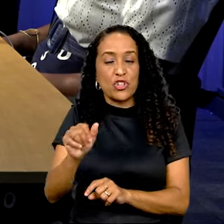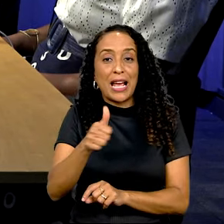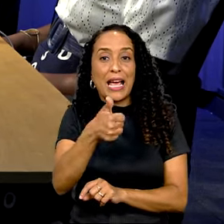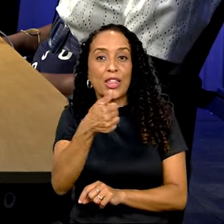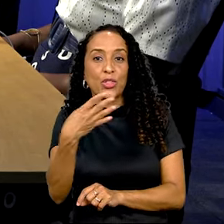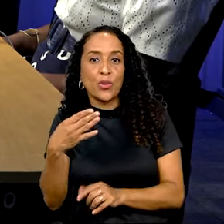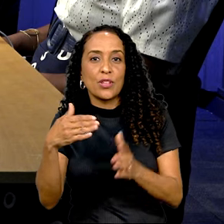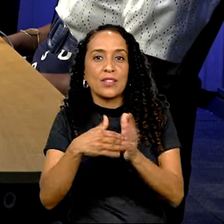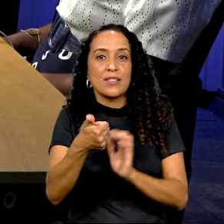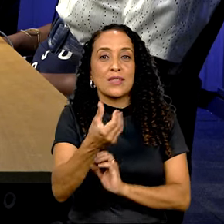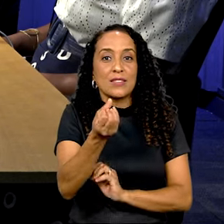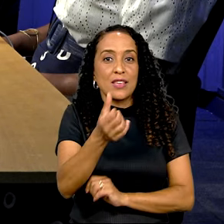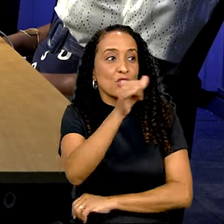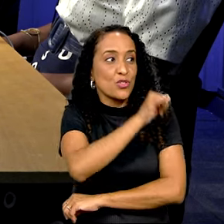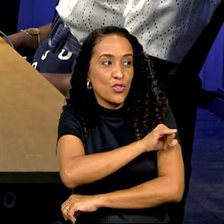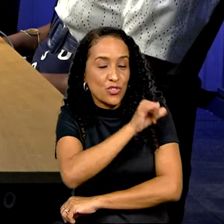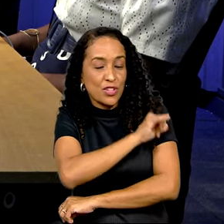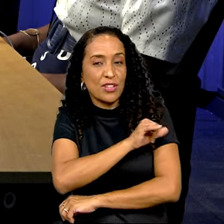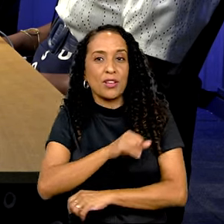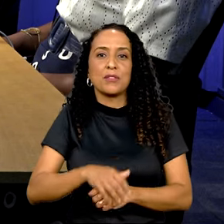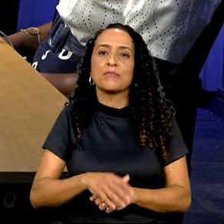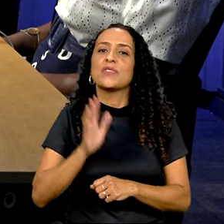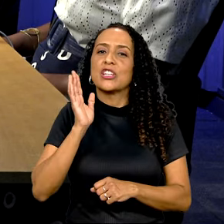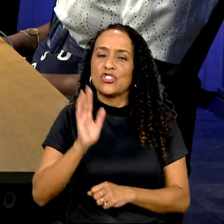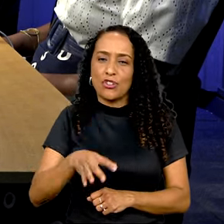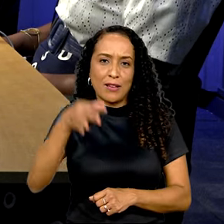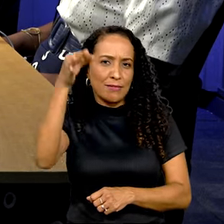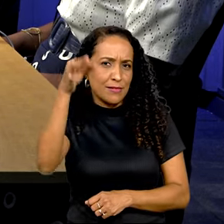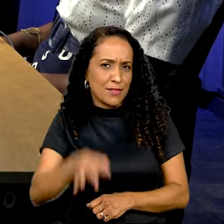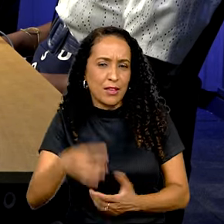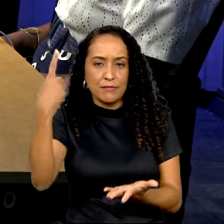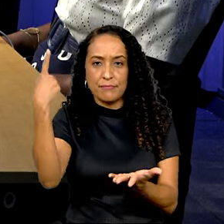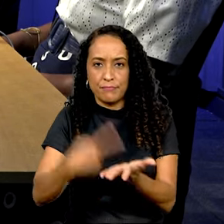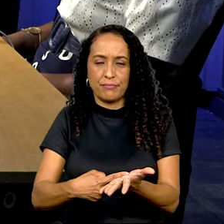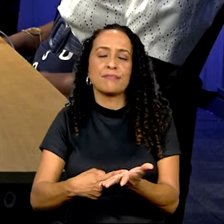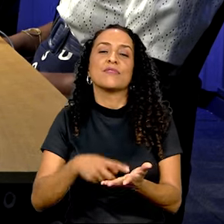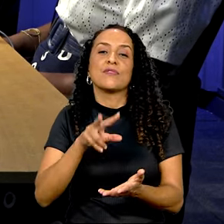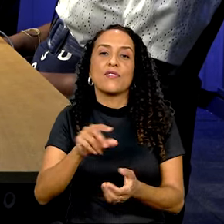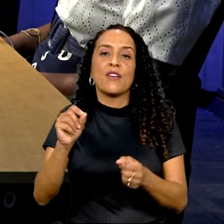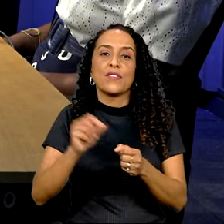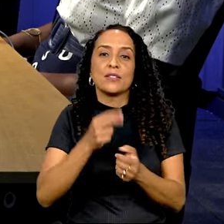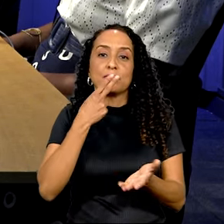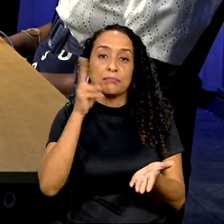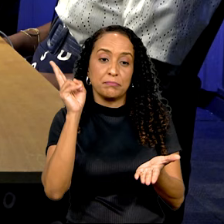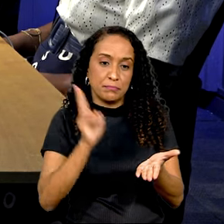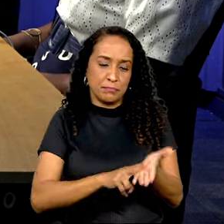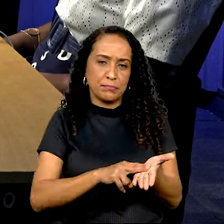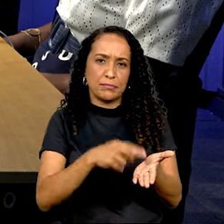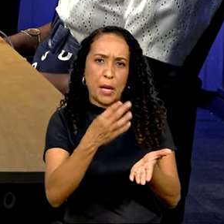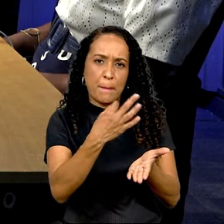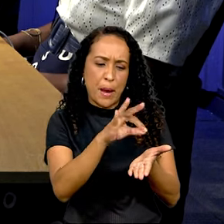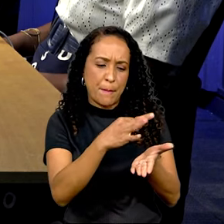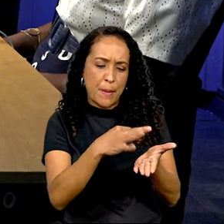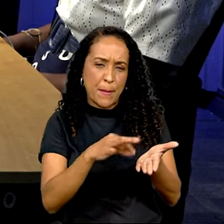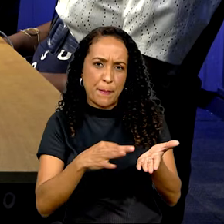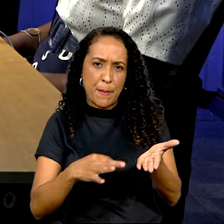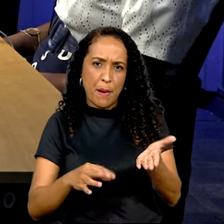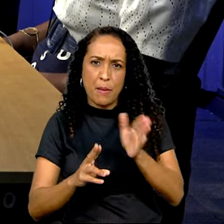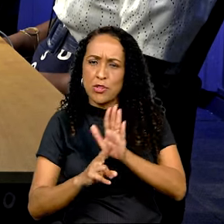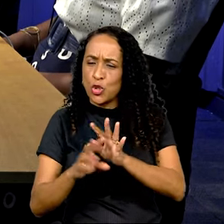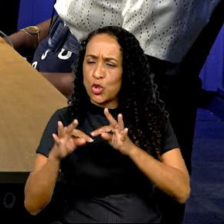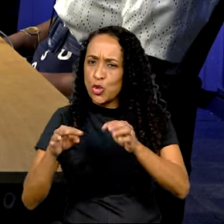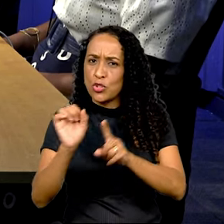14 a 16 no Rio de Janeiro já está certo que será feita uma carta né com toda essa